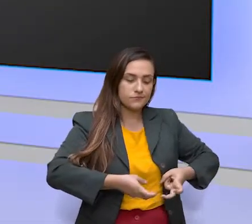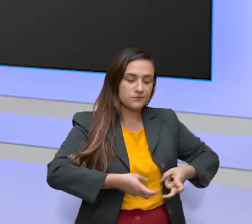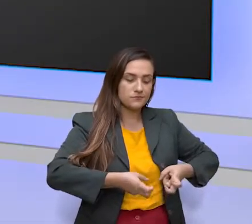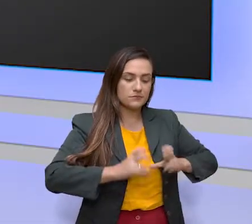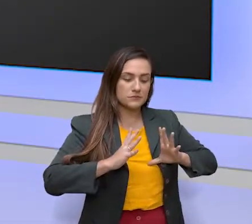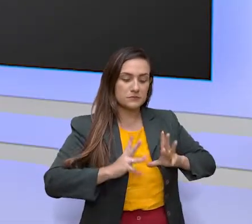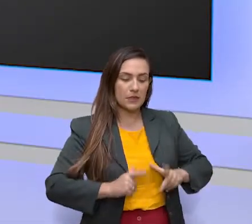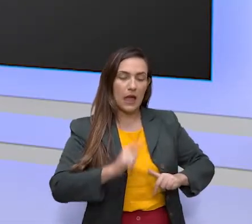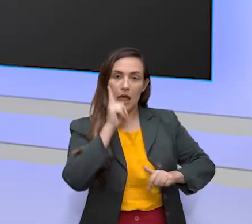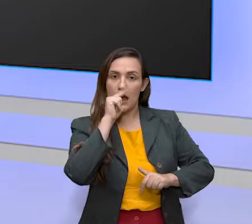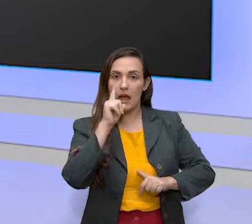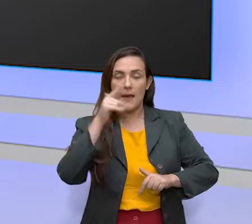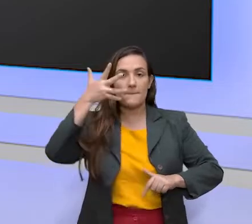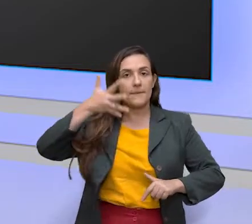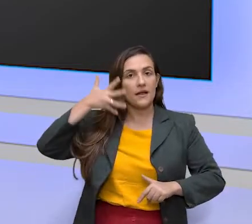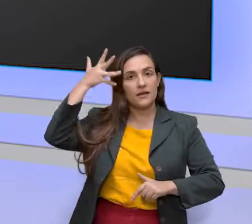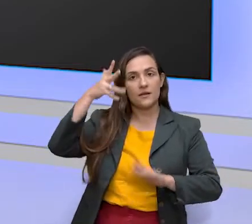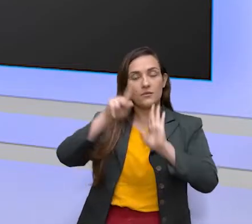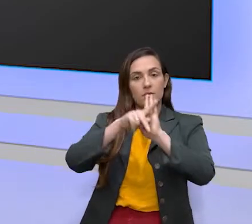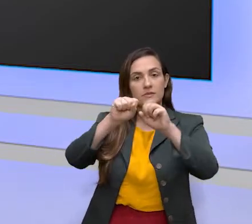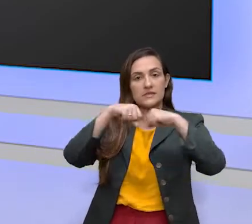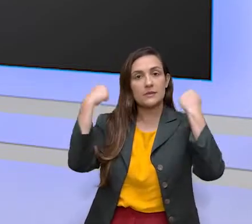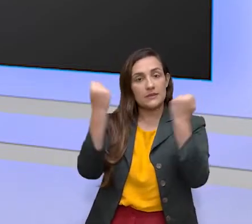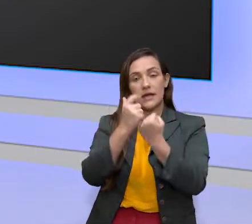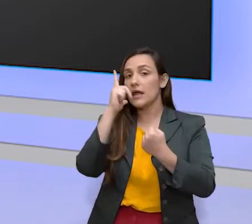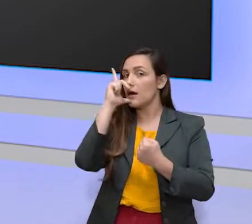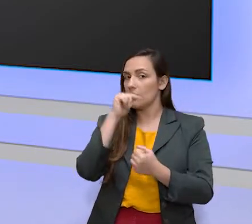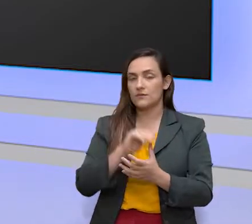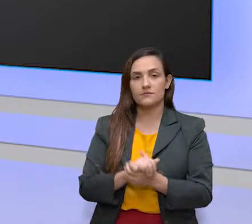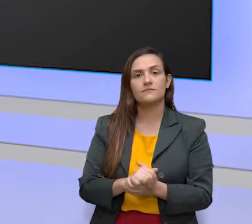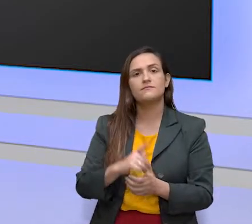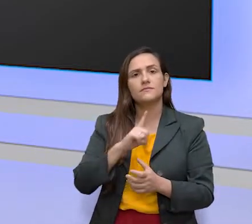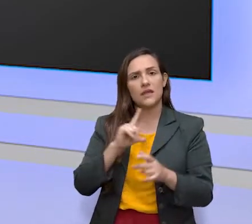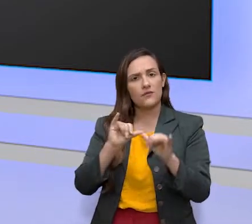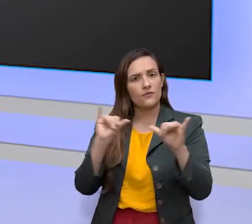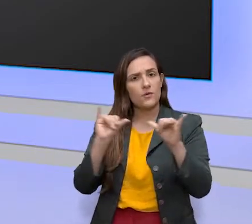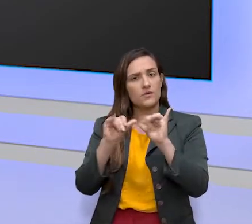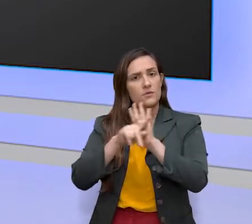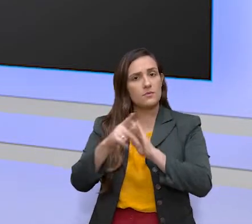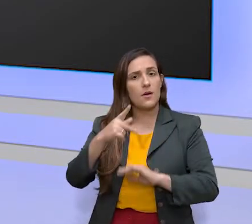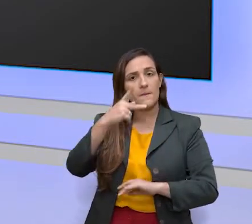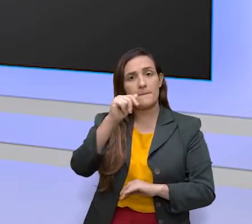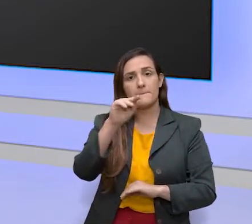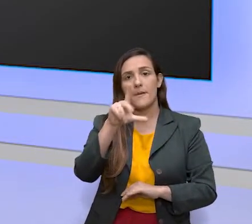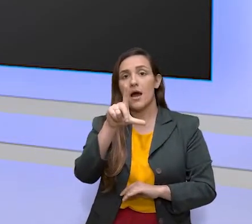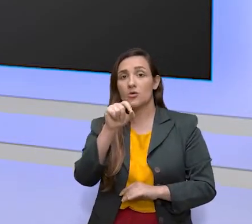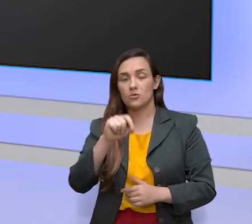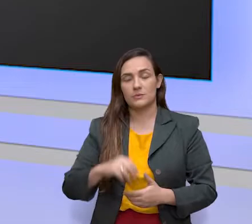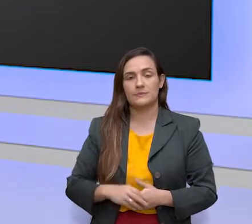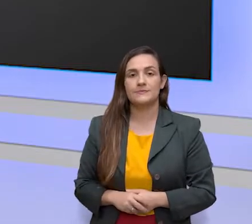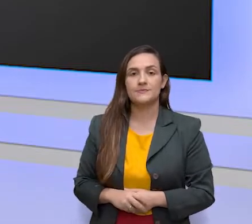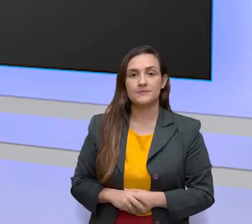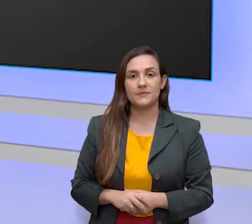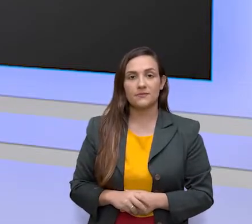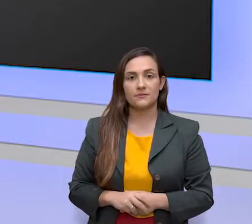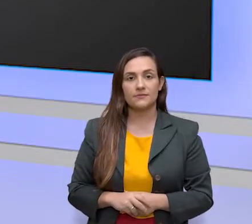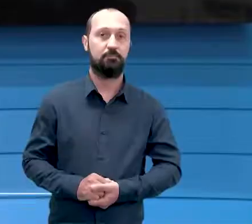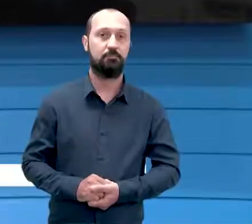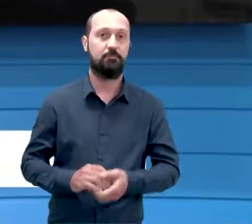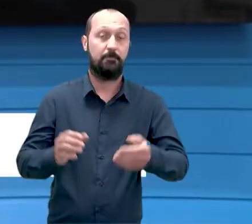dia, drenagem e saneamento marcaram palestras do Seminário da Água. Informações com Paulo